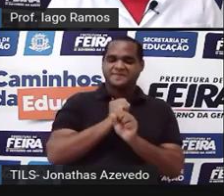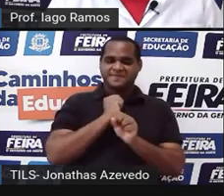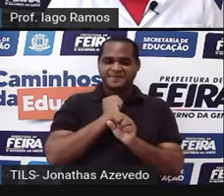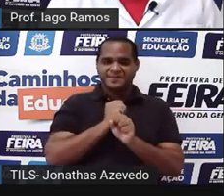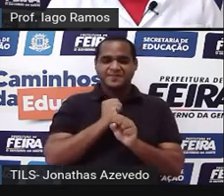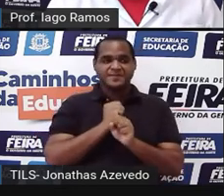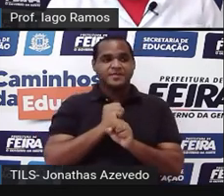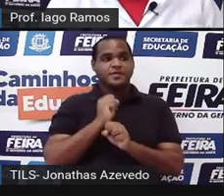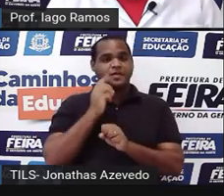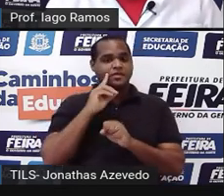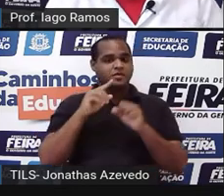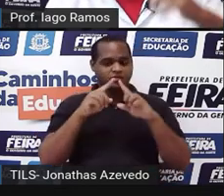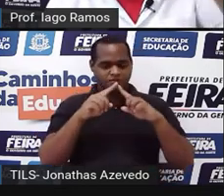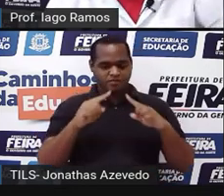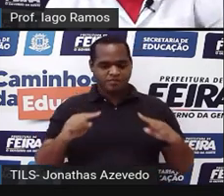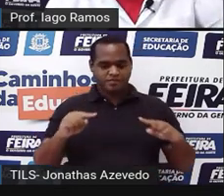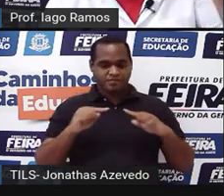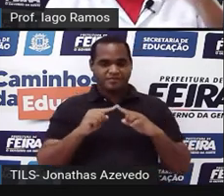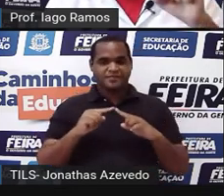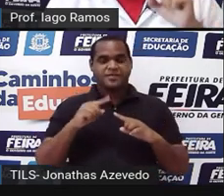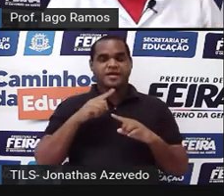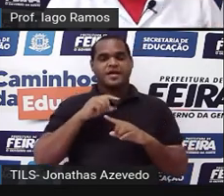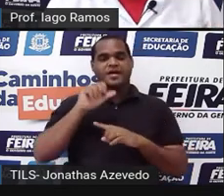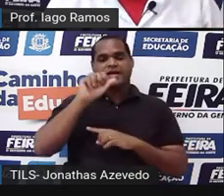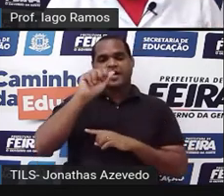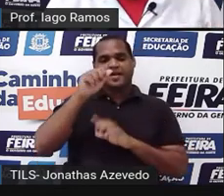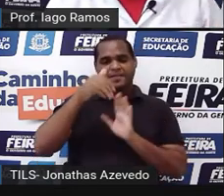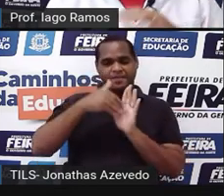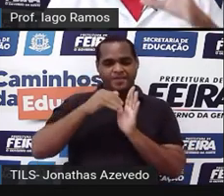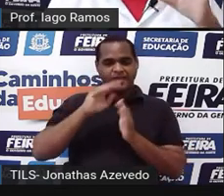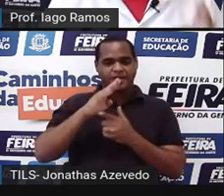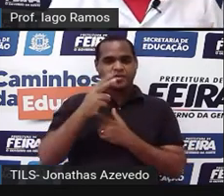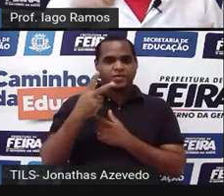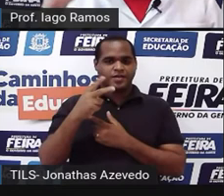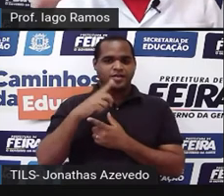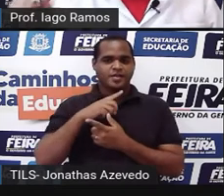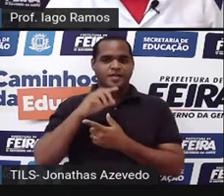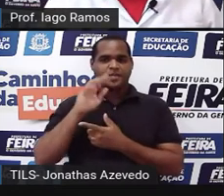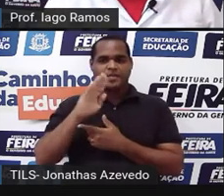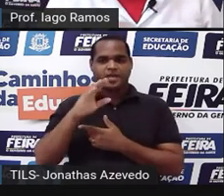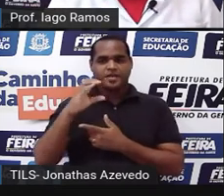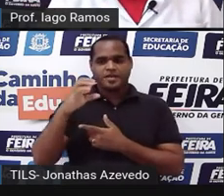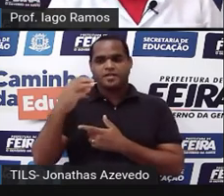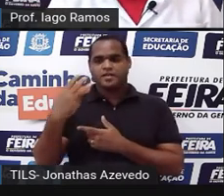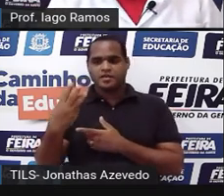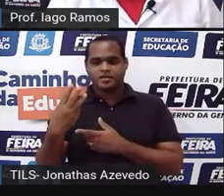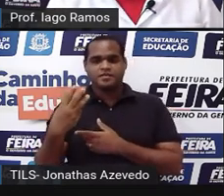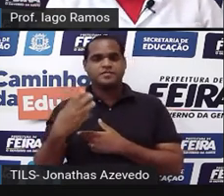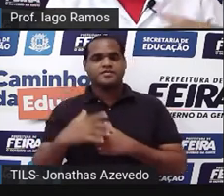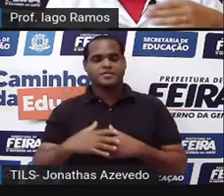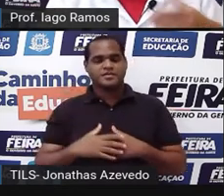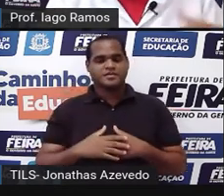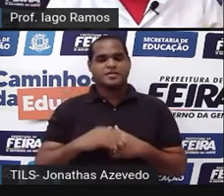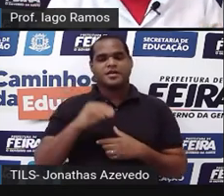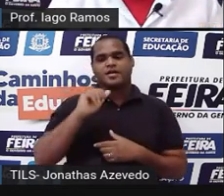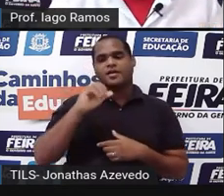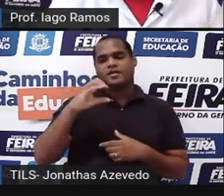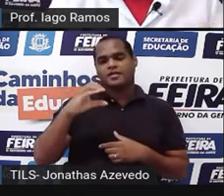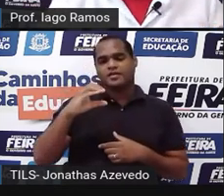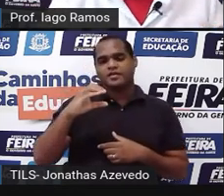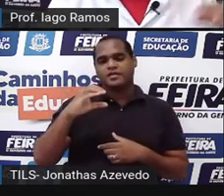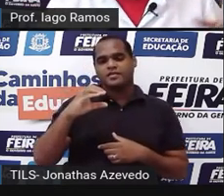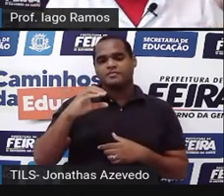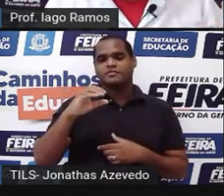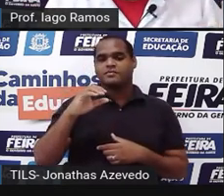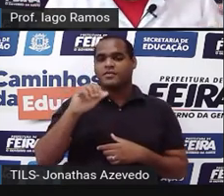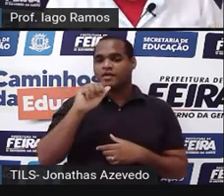No triângulozinho menor, de A até B mede 2, de B até C mede 3, de C até A